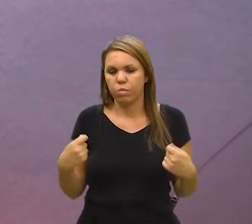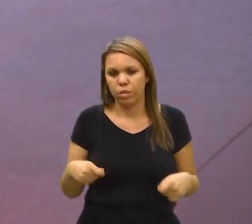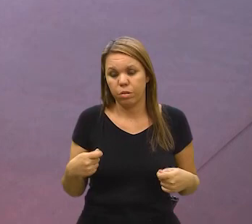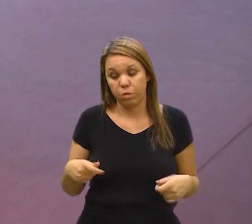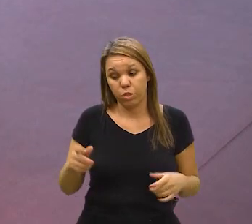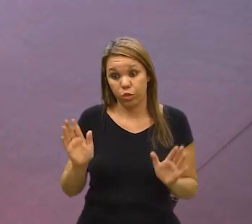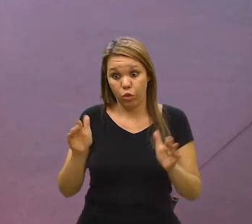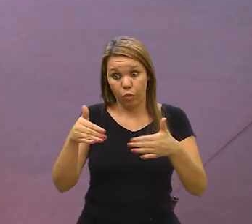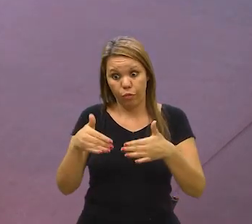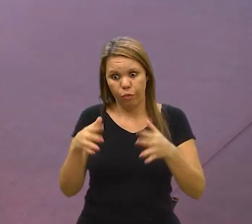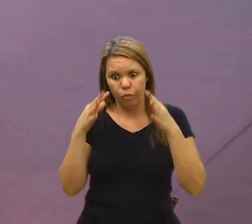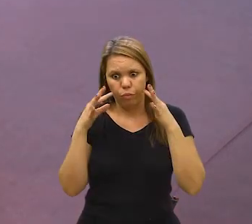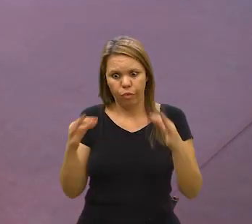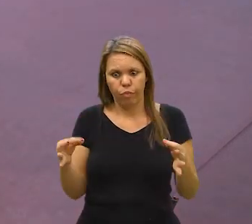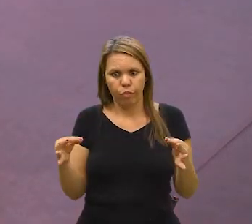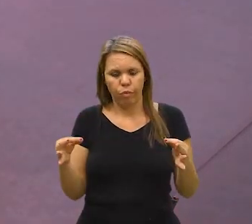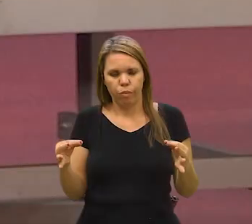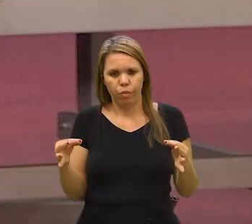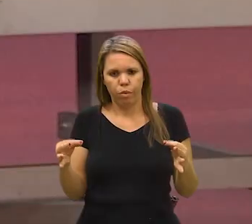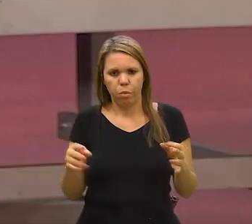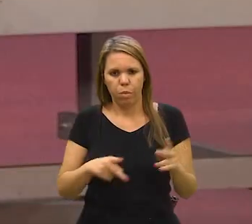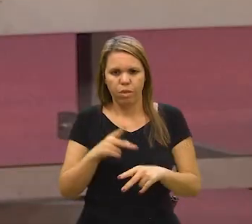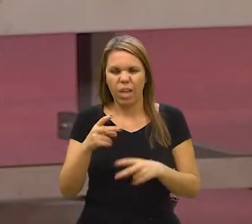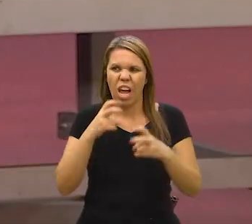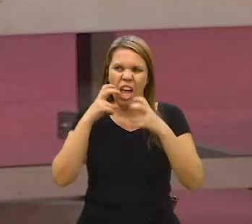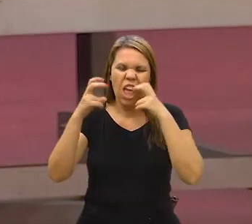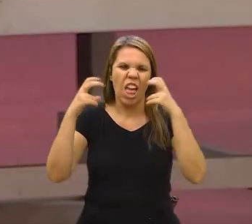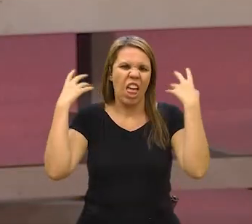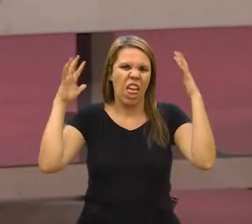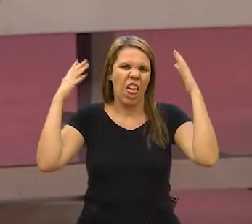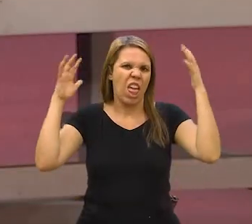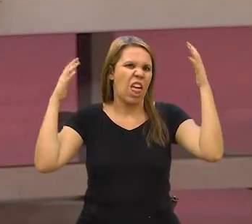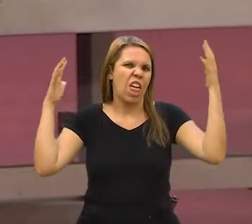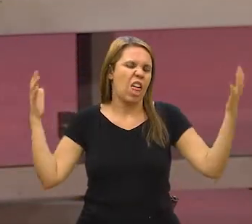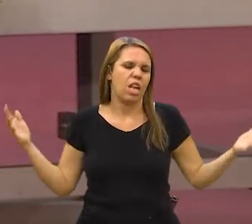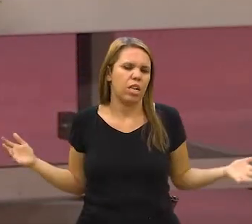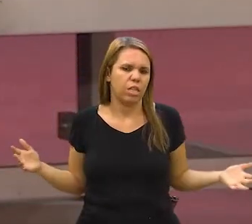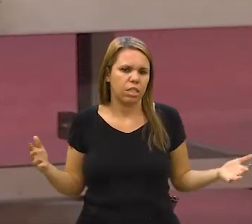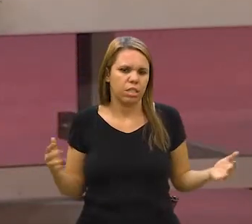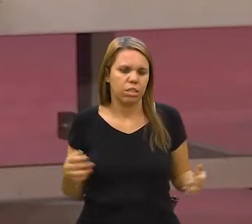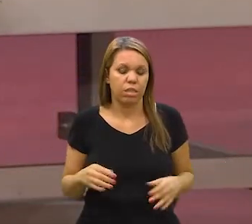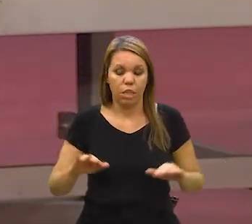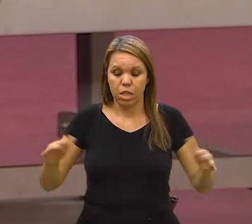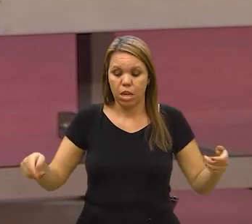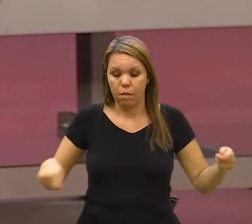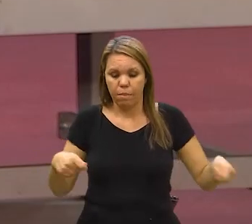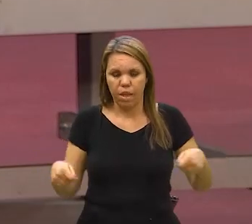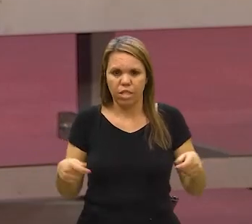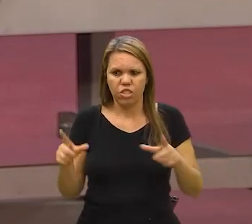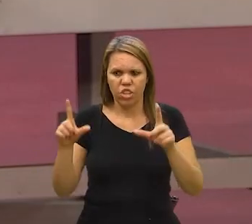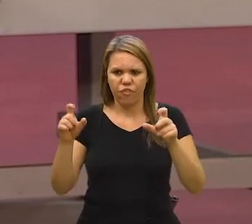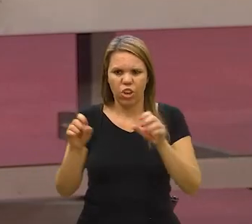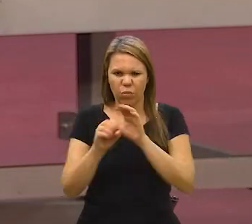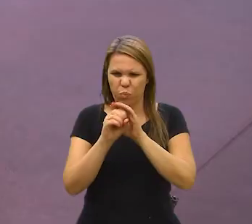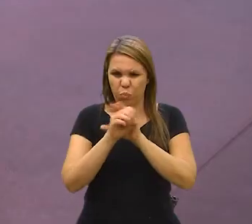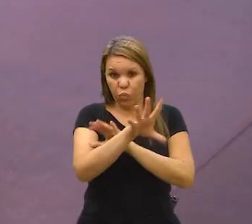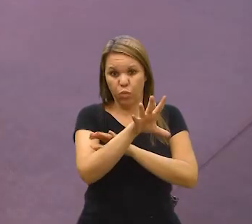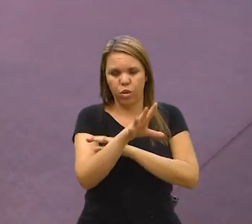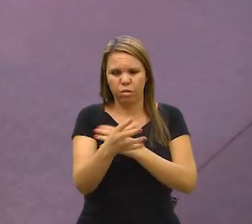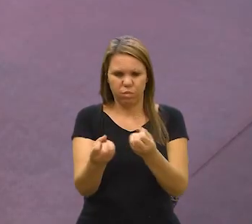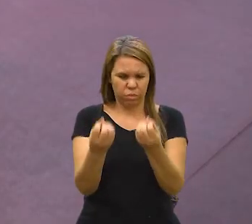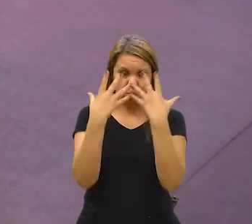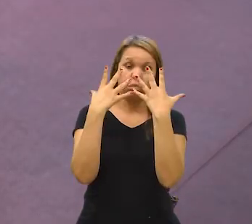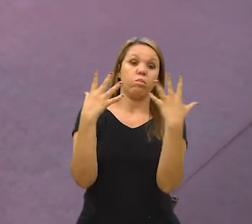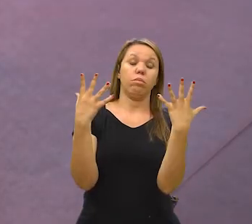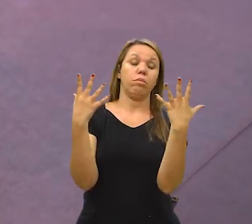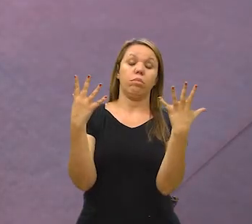mas o cara tem que estar focado ali. Né? Daí vem alguém, levanta, bate palma. Por exemplo, no tênis de mesa o que atrapalha muito é quando uma pessoa tira uma foto com flash. O flash